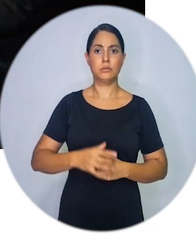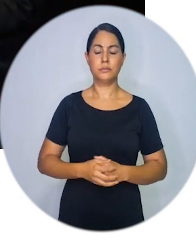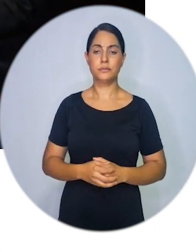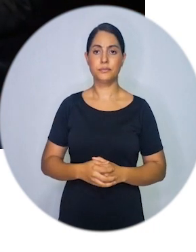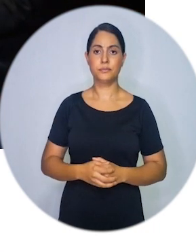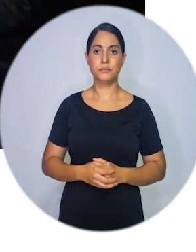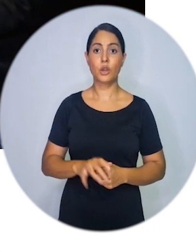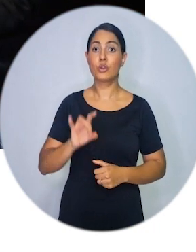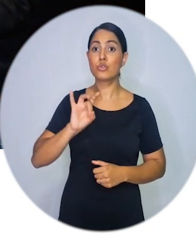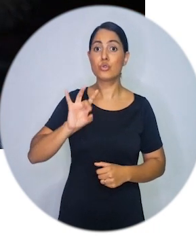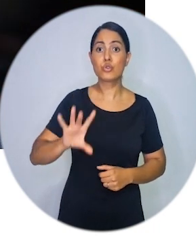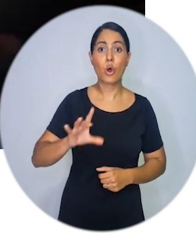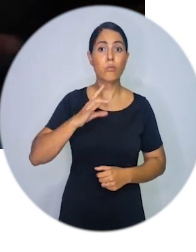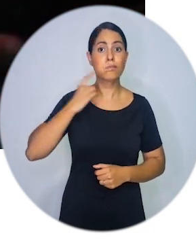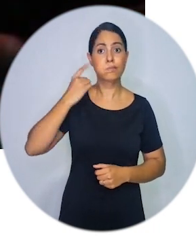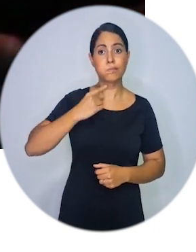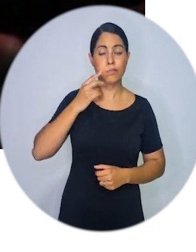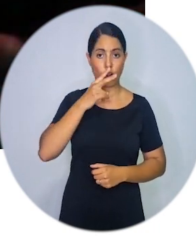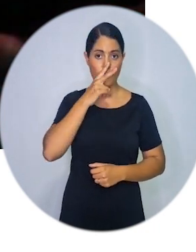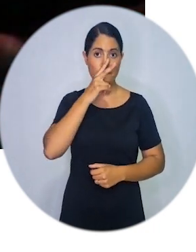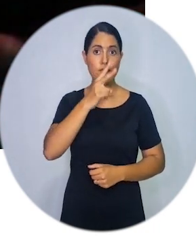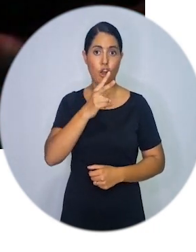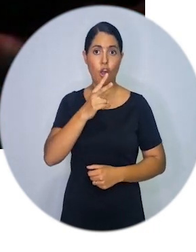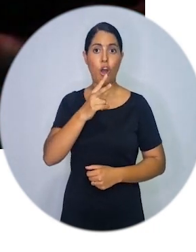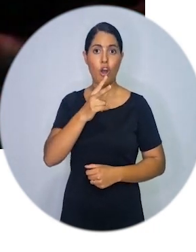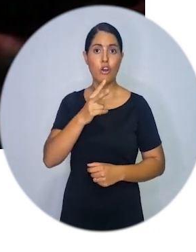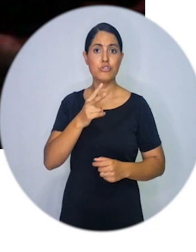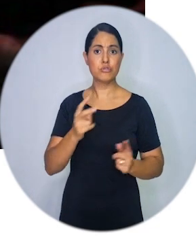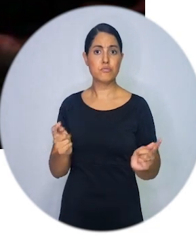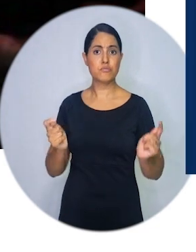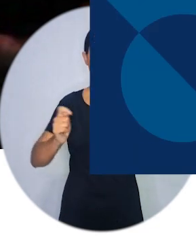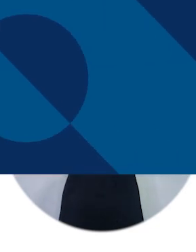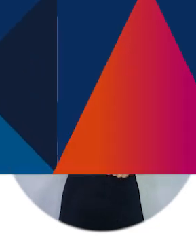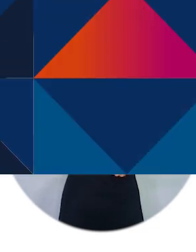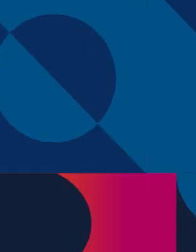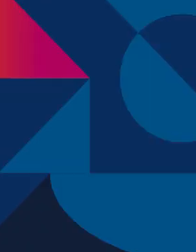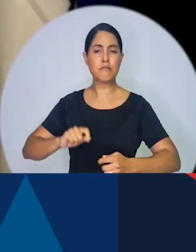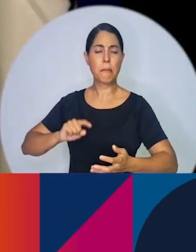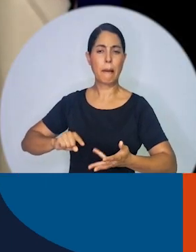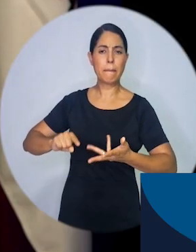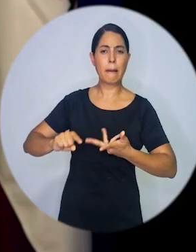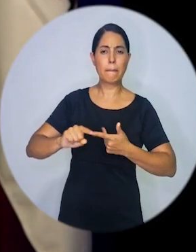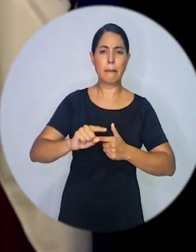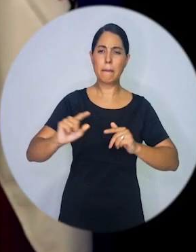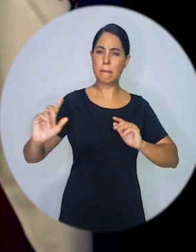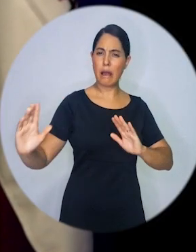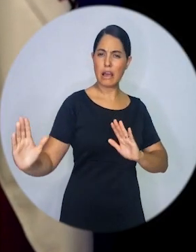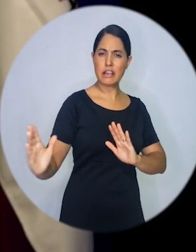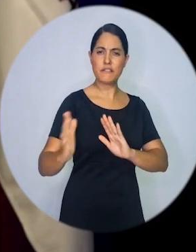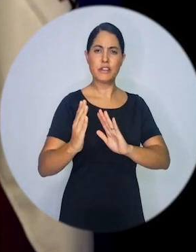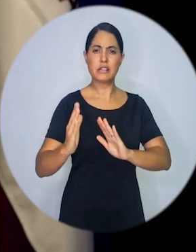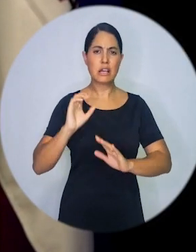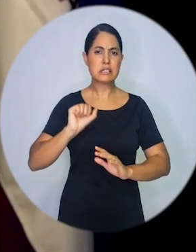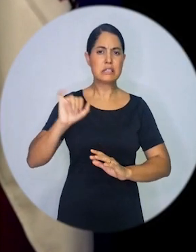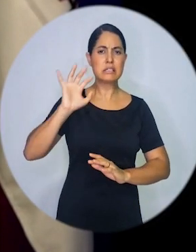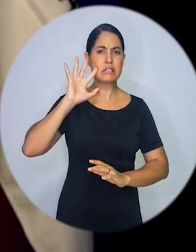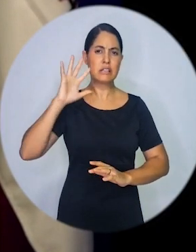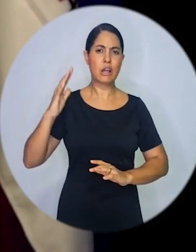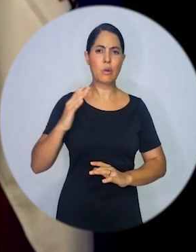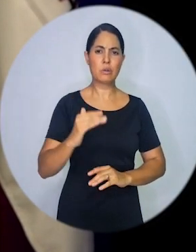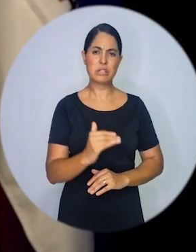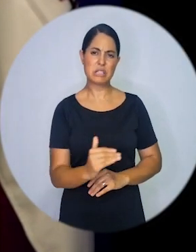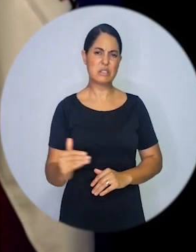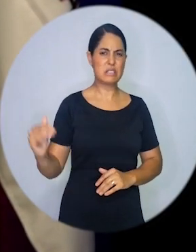advocacia. Apenas uma advocacia fortalecida é capaz de enfrentar os arbítrios estatais e representar